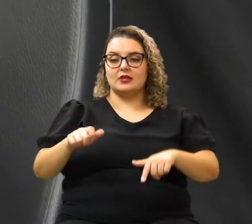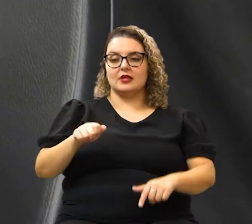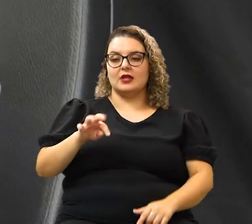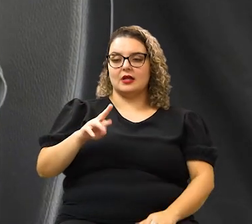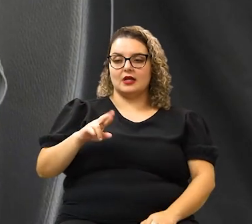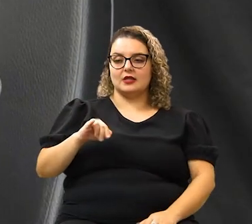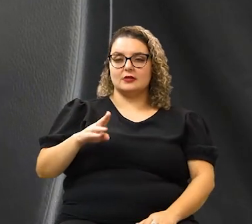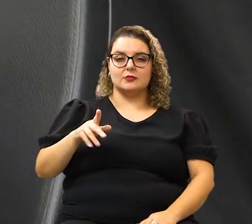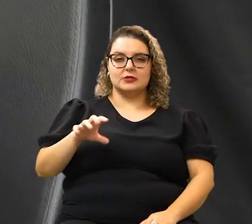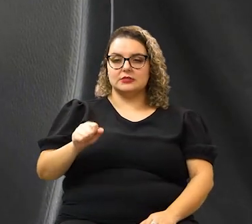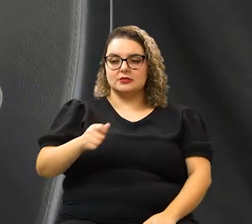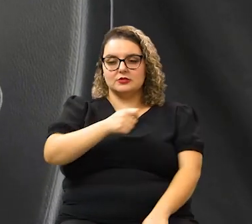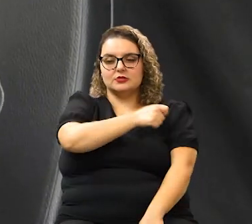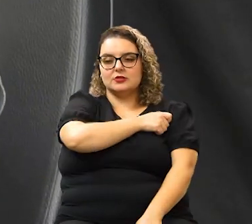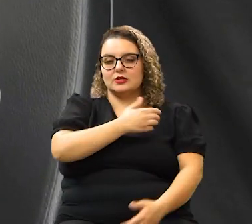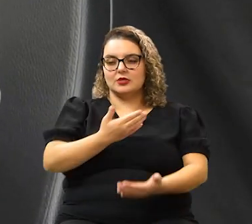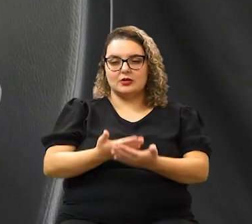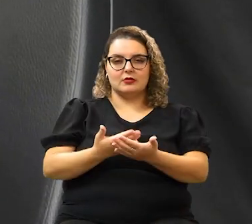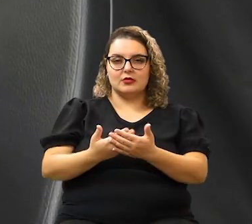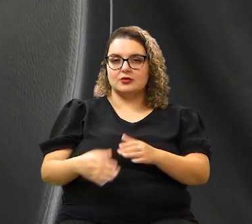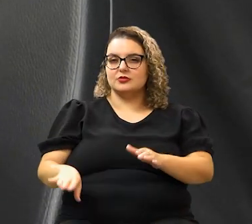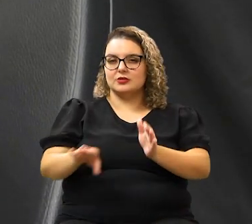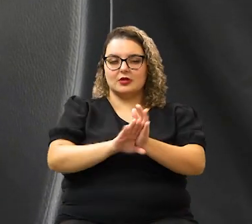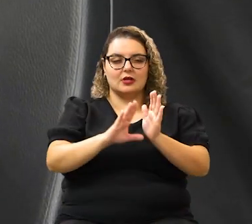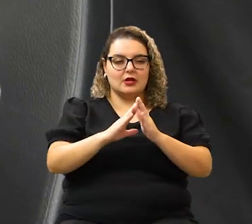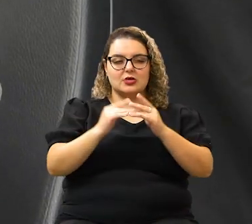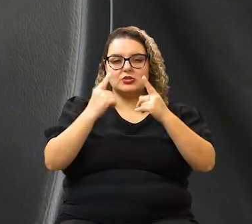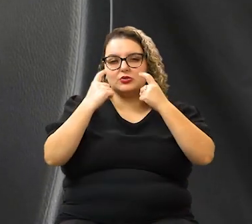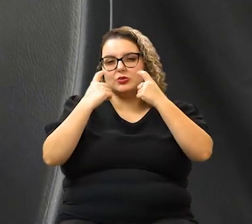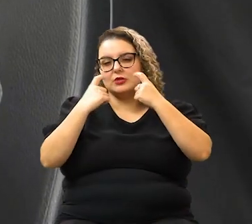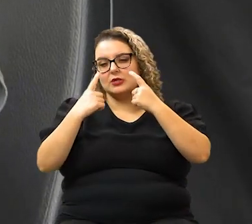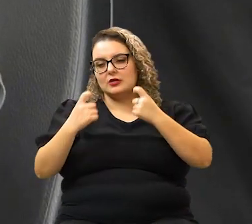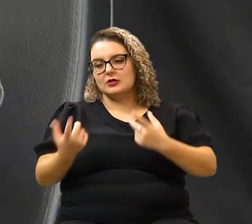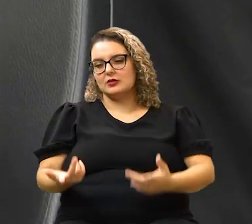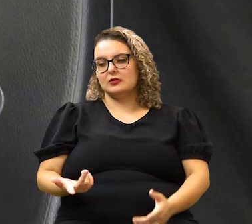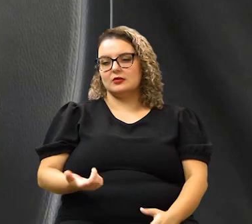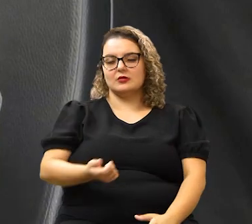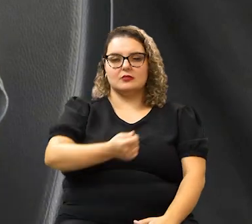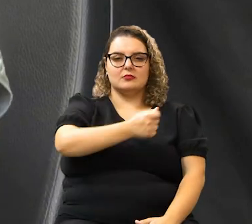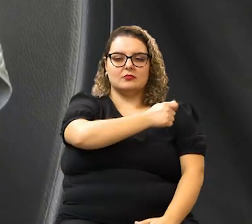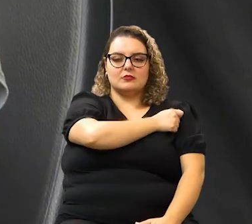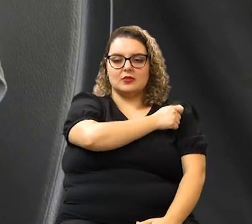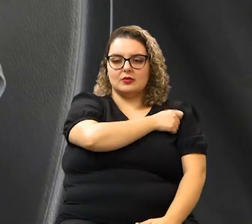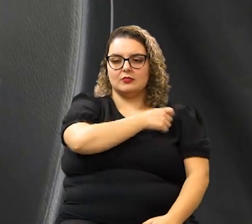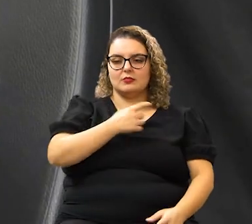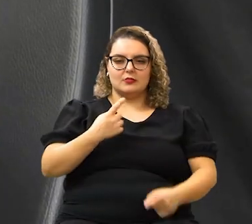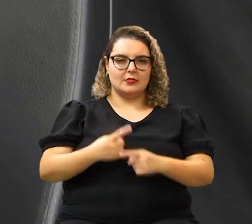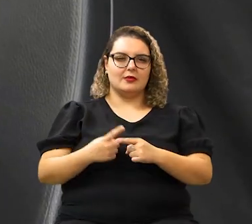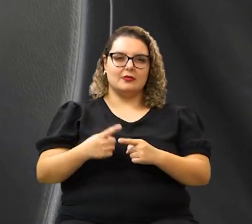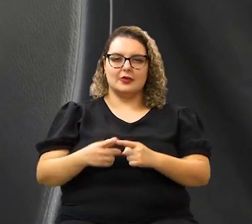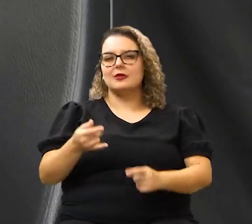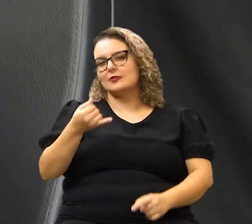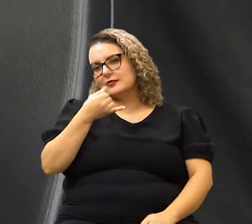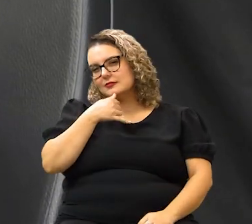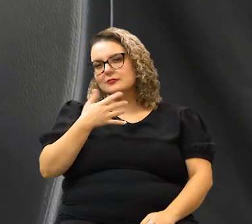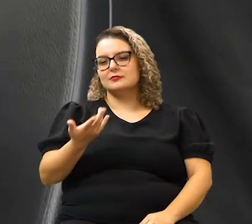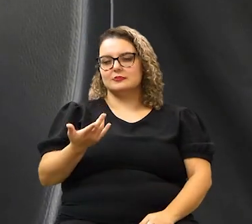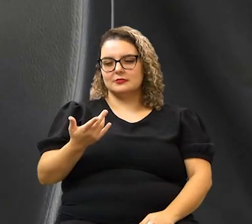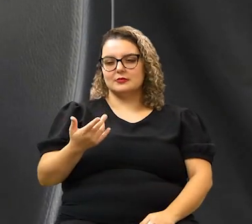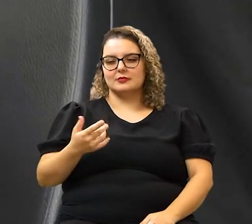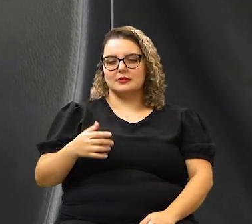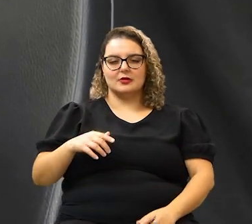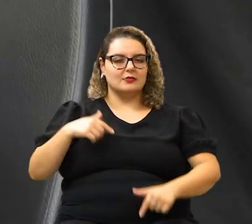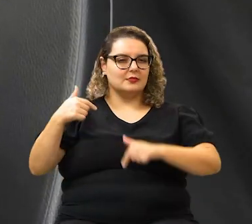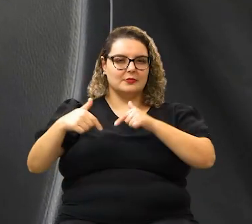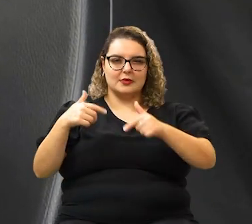na atribuição de aulas, os alunos, porque assim, foi muito triste, assim, porque eu tava fazendo um trabalho muito legal com eles, aí eles iam